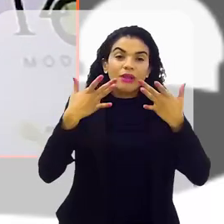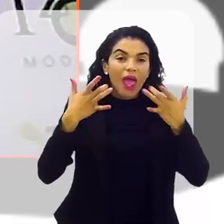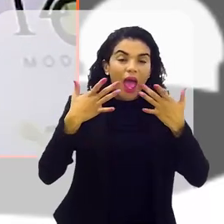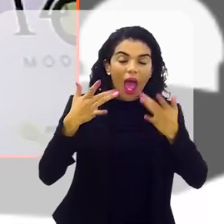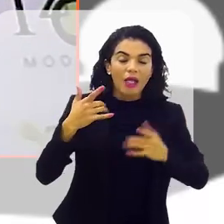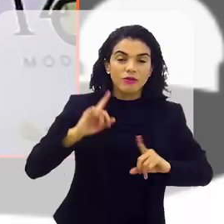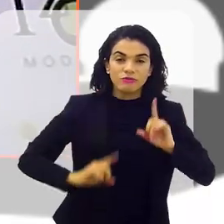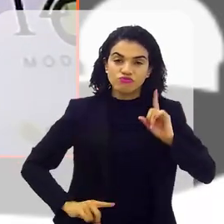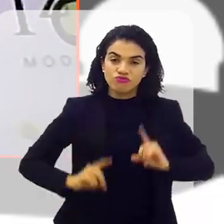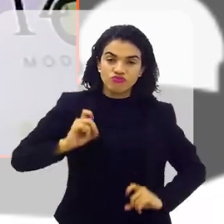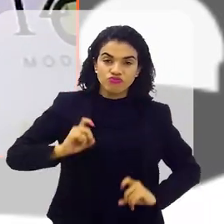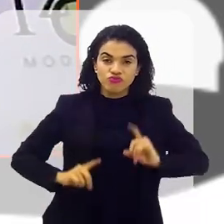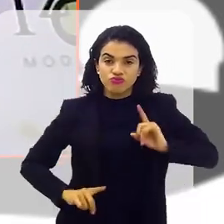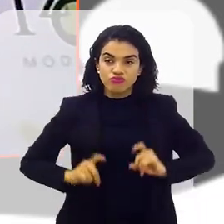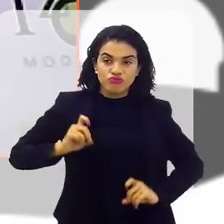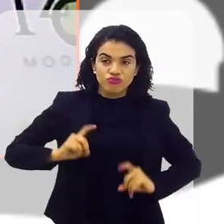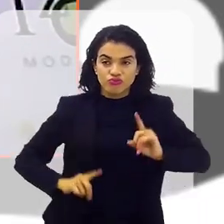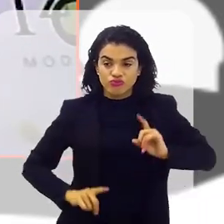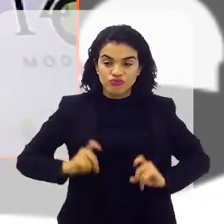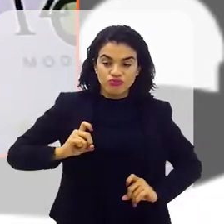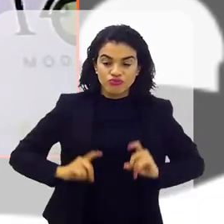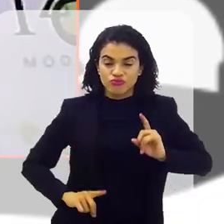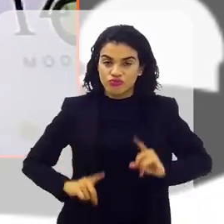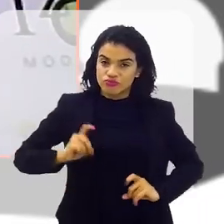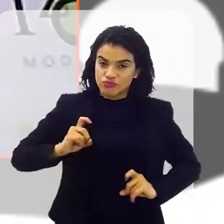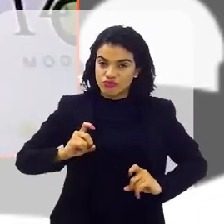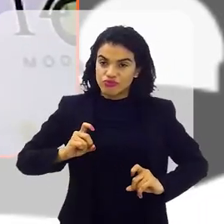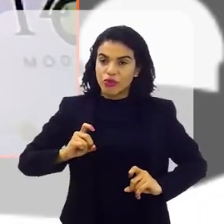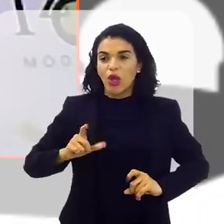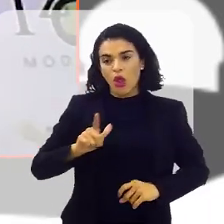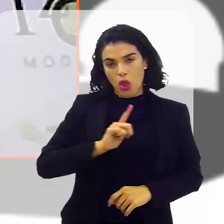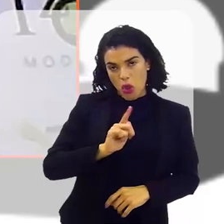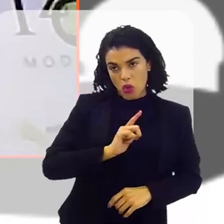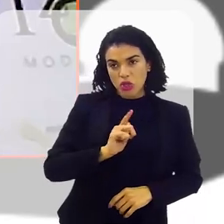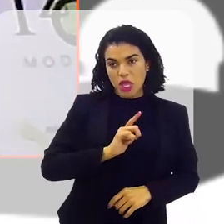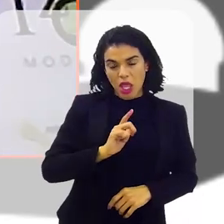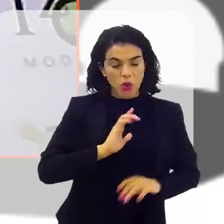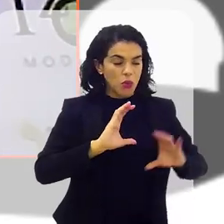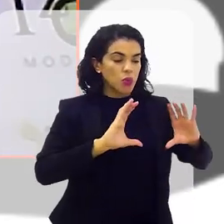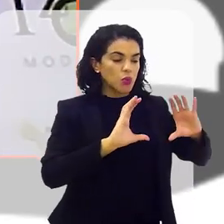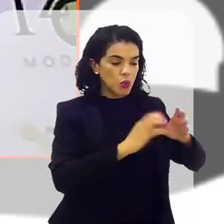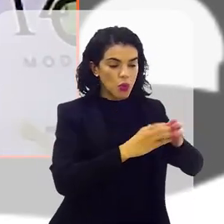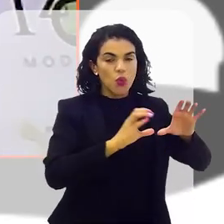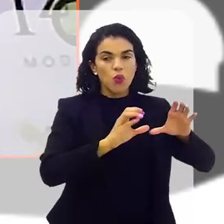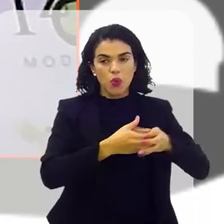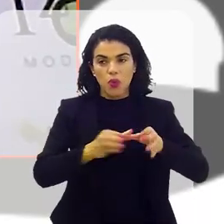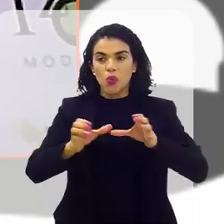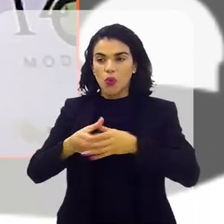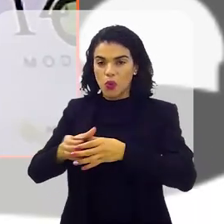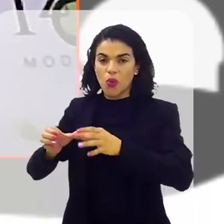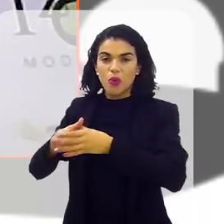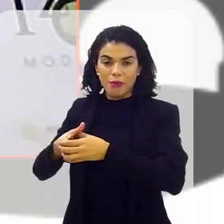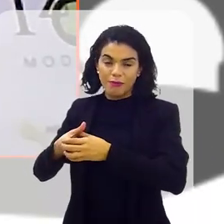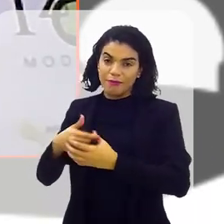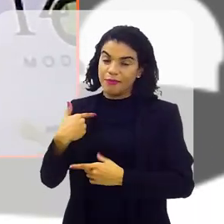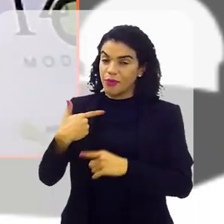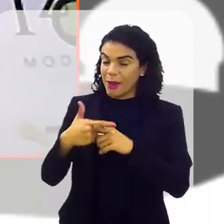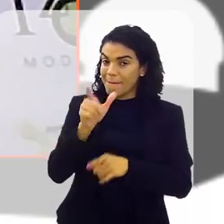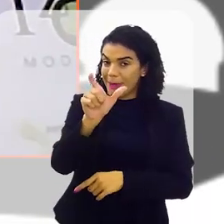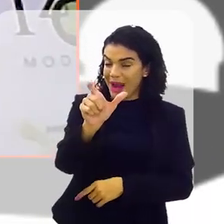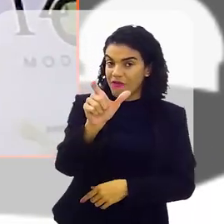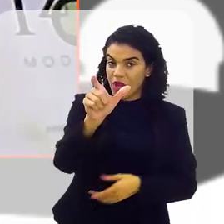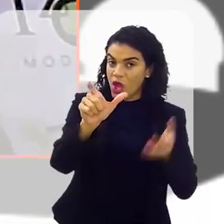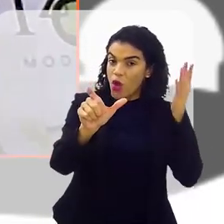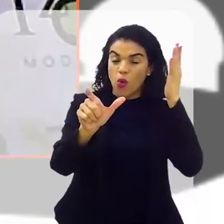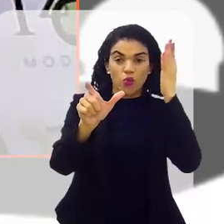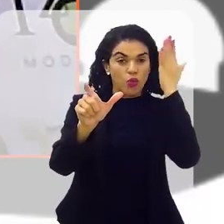teatro e eu vou dar a minha aula de expressão corporal para teatro eu tenho minhas turmas que eu deixo eu detesto esse tipo